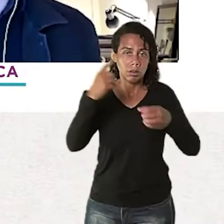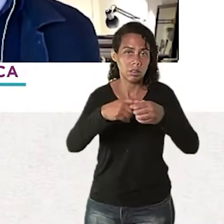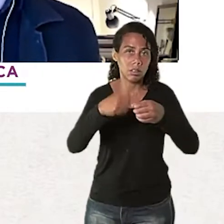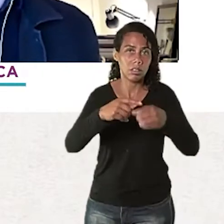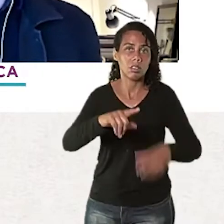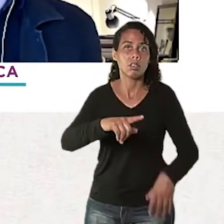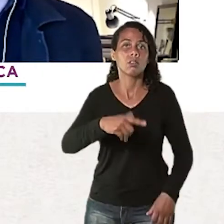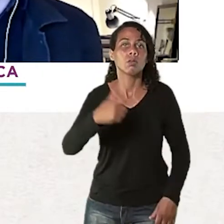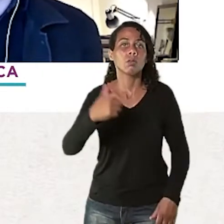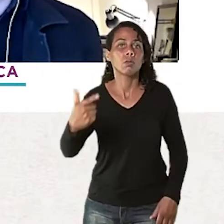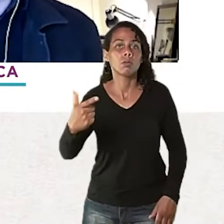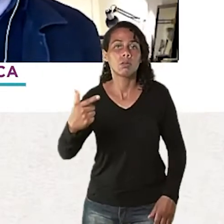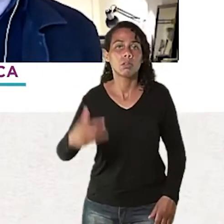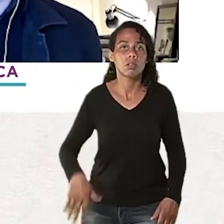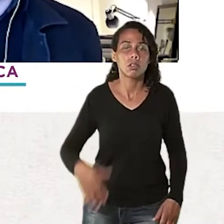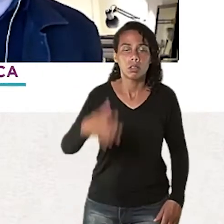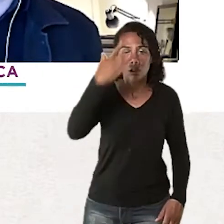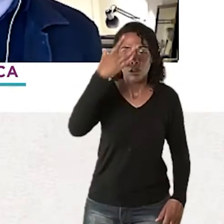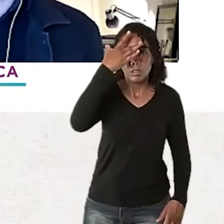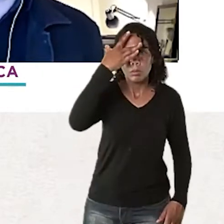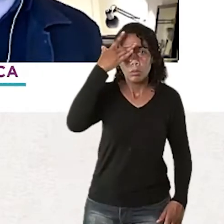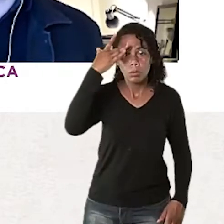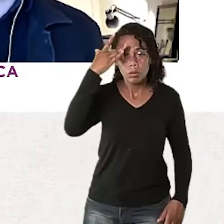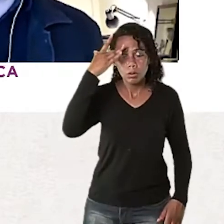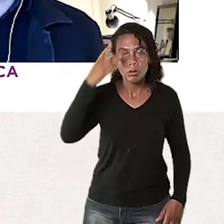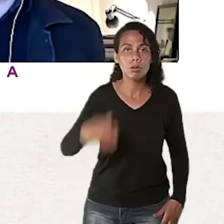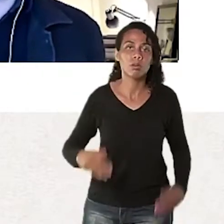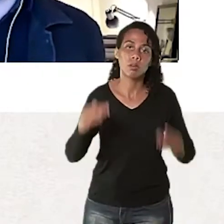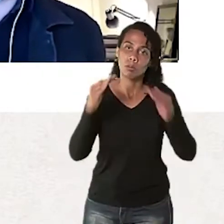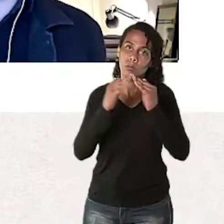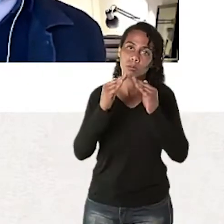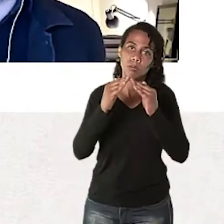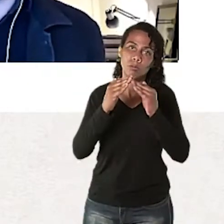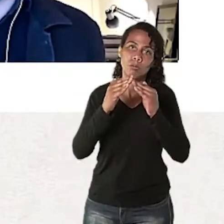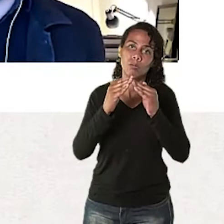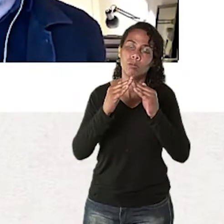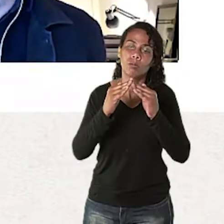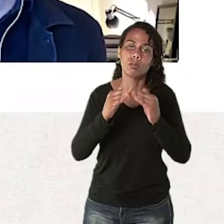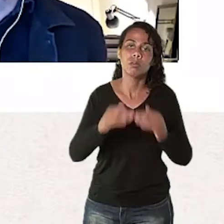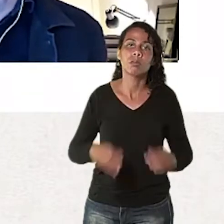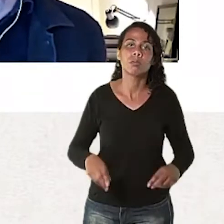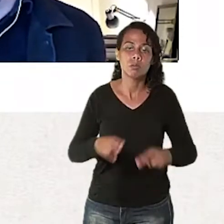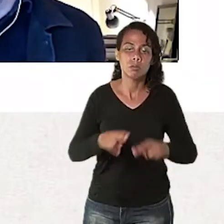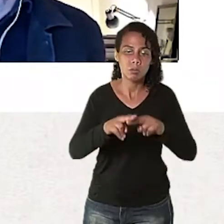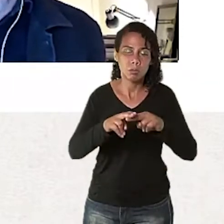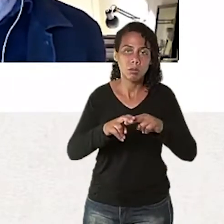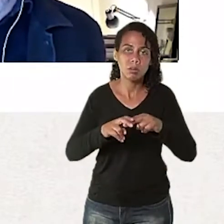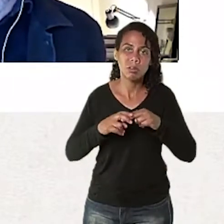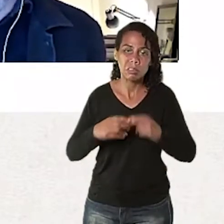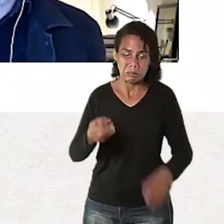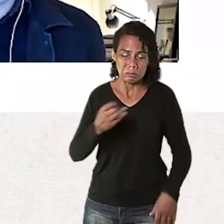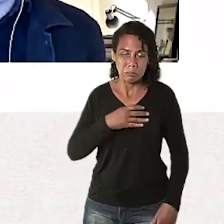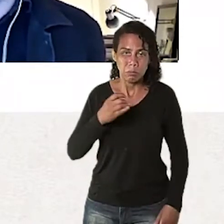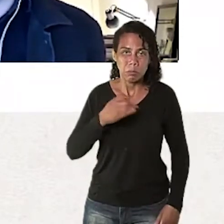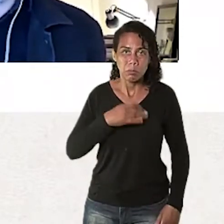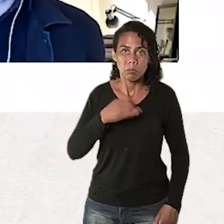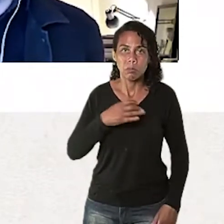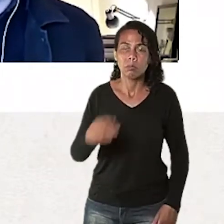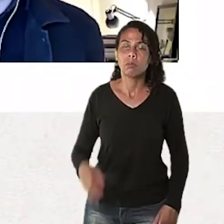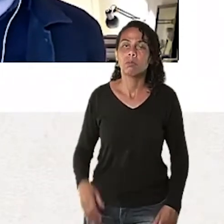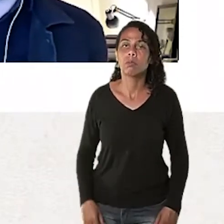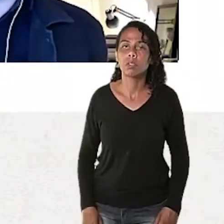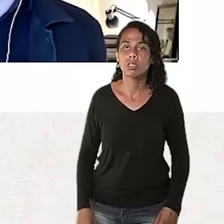eram 80 pessoas que moravam dentro de Óbidos. 42, né? 80? Acho que 40. Coisa assim. Dá um horário lá e todo